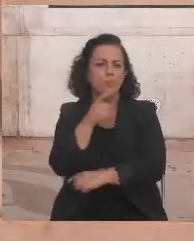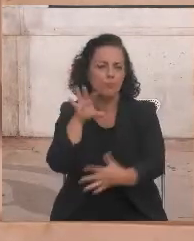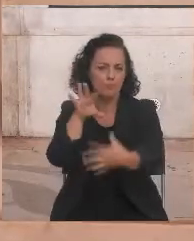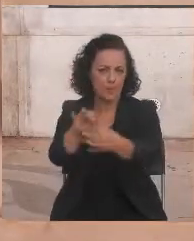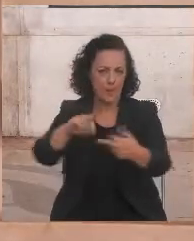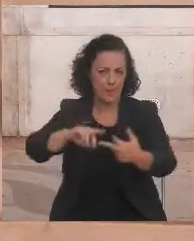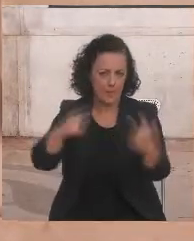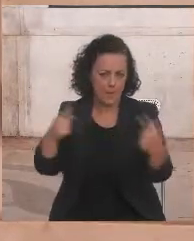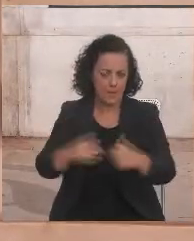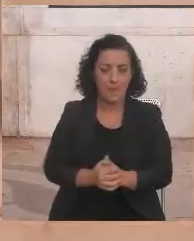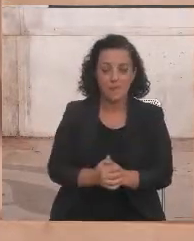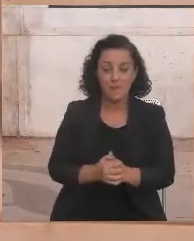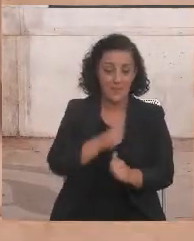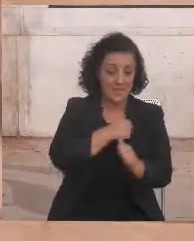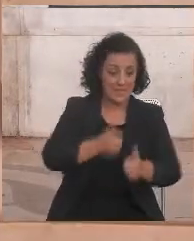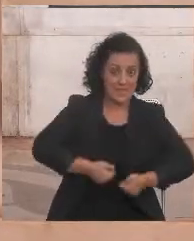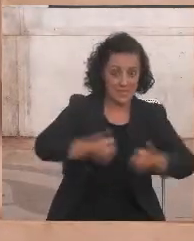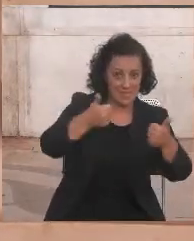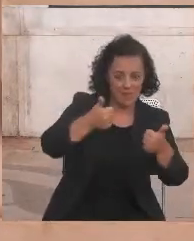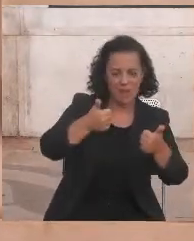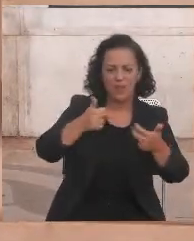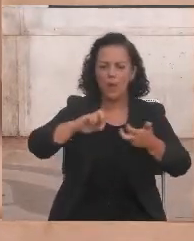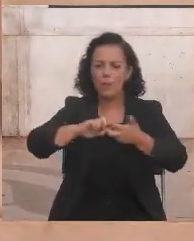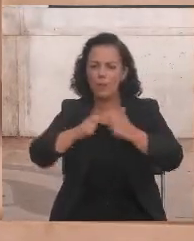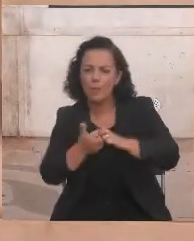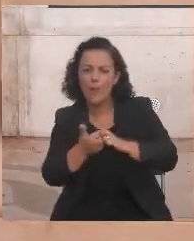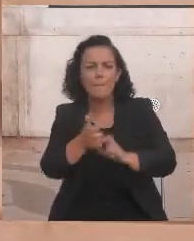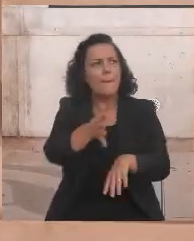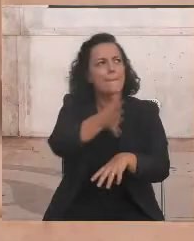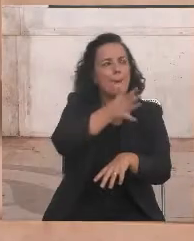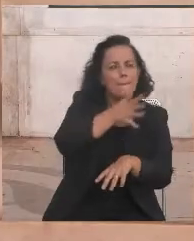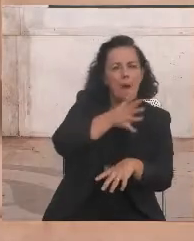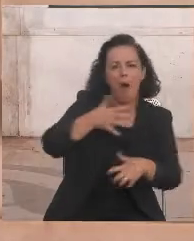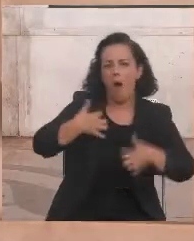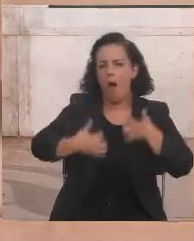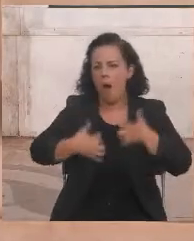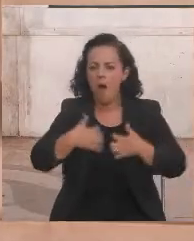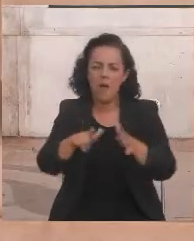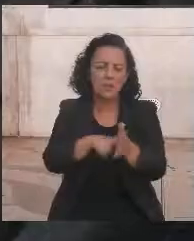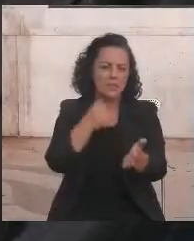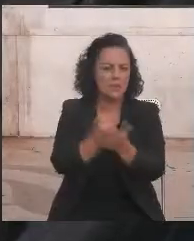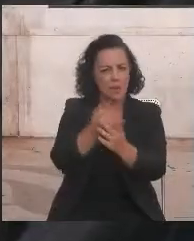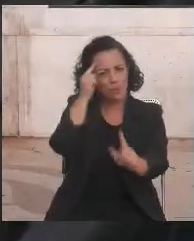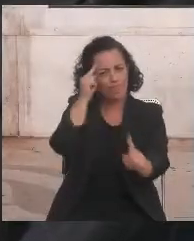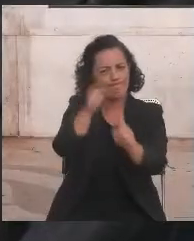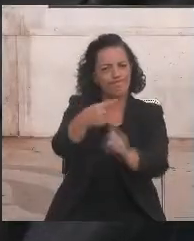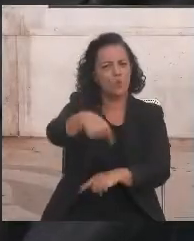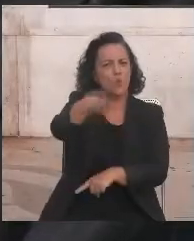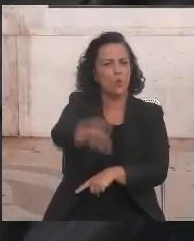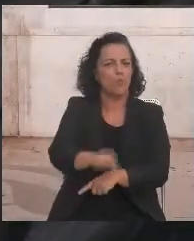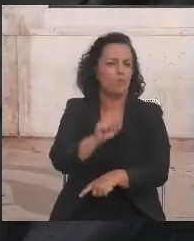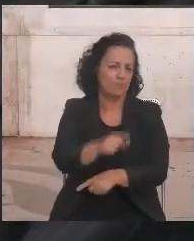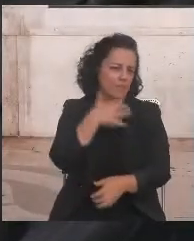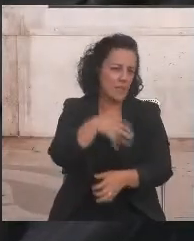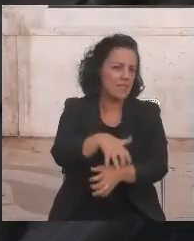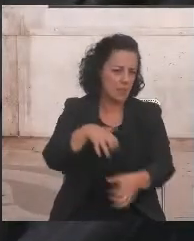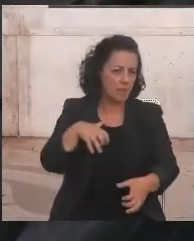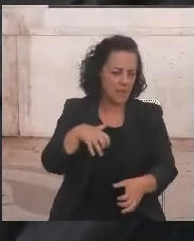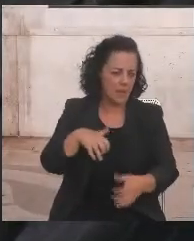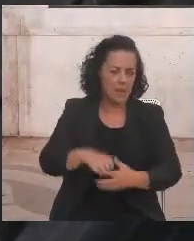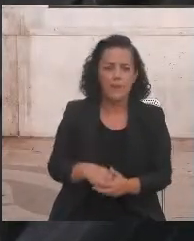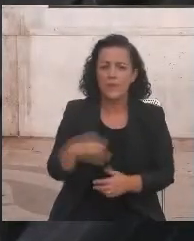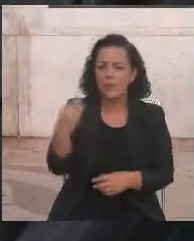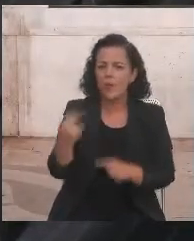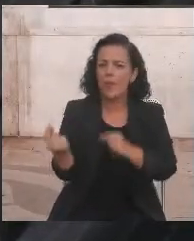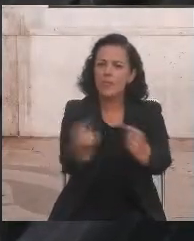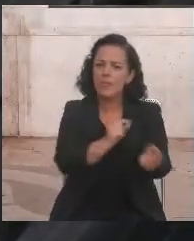A cidade e os seus problemas e aspirações estiveram sempre no centro das preocupações da Assembleia, tendo realizado